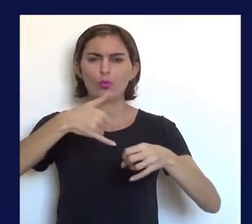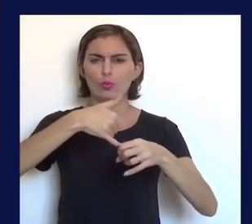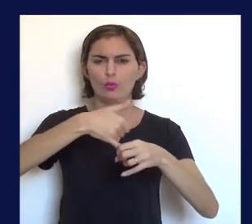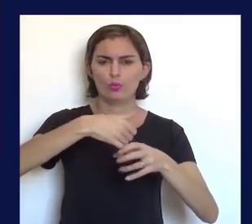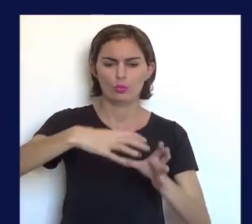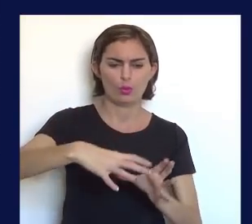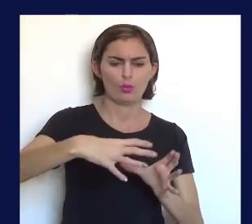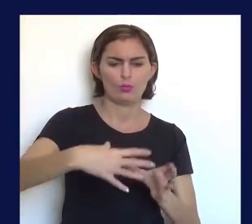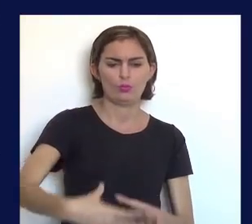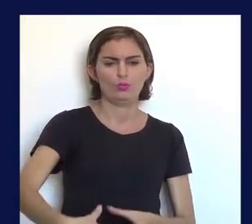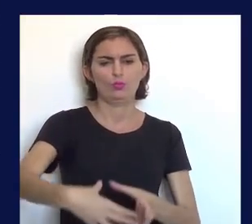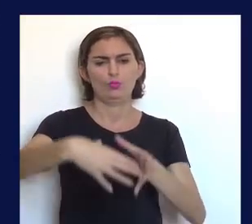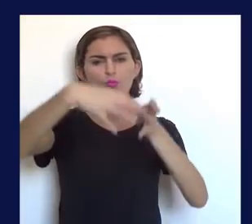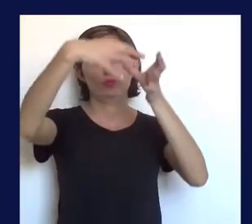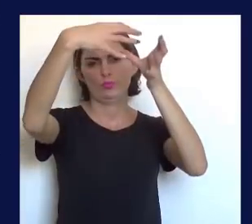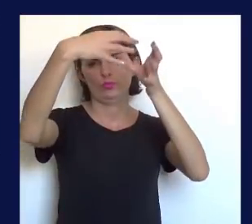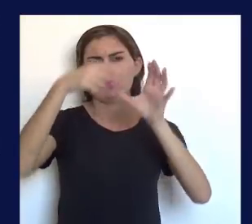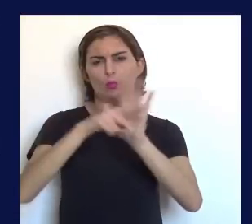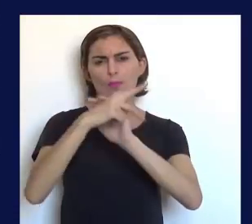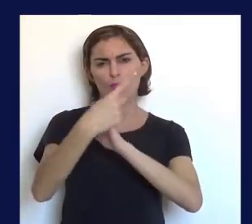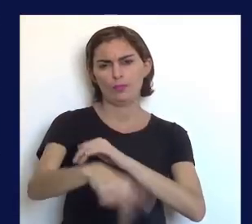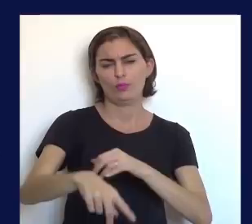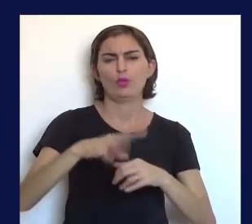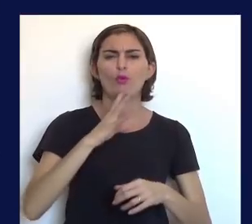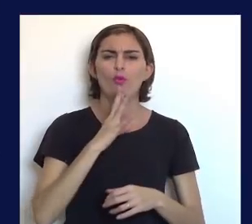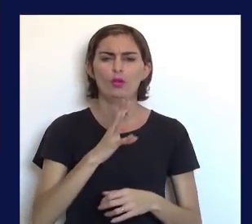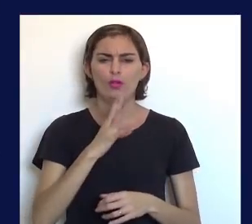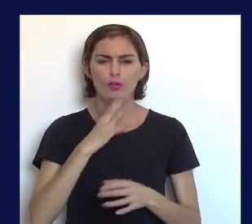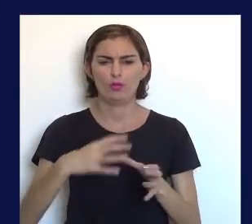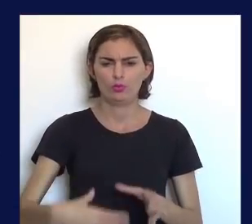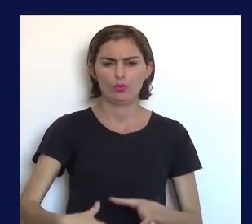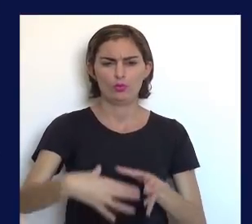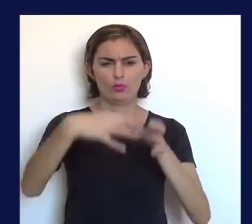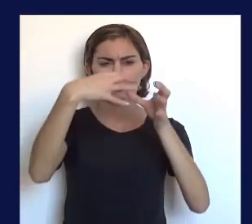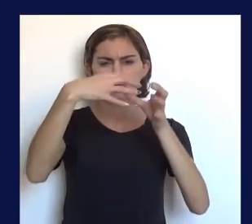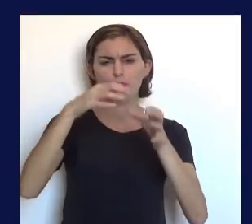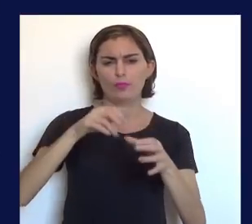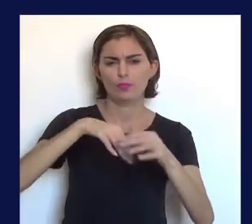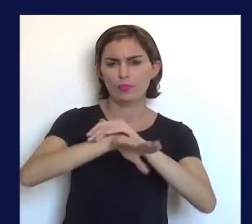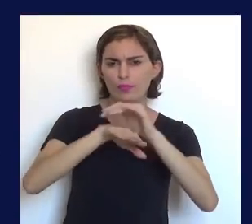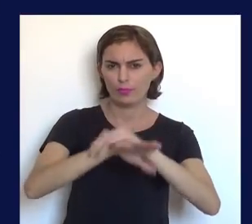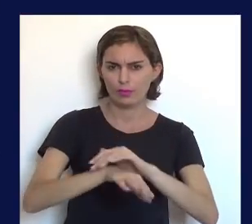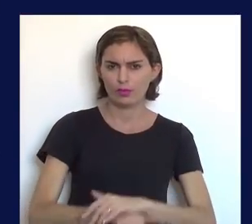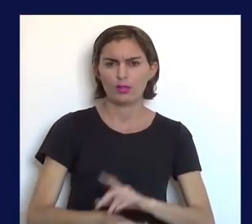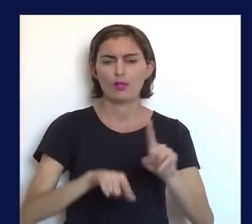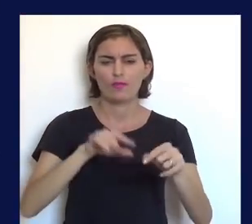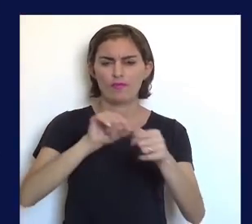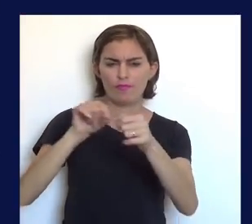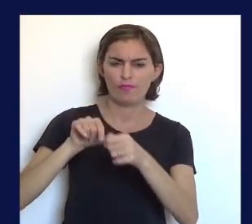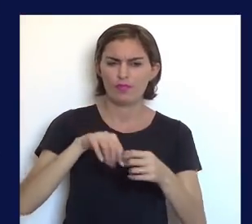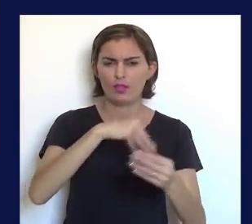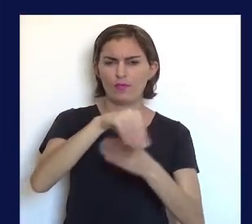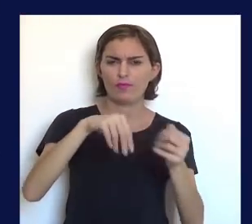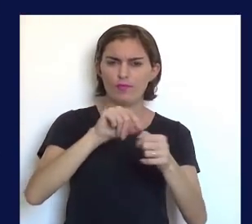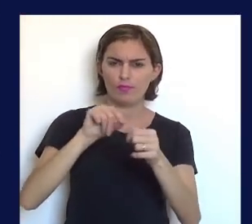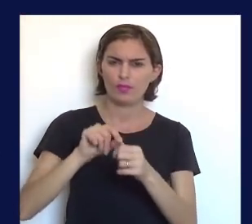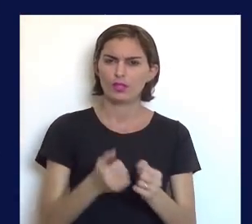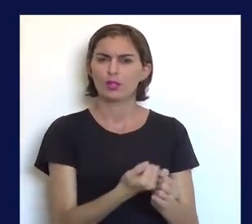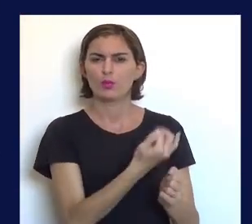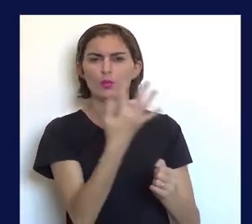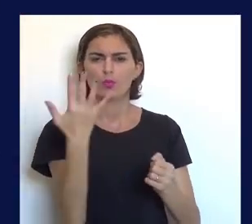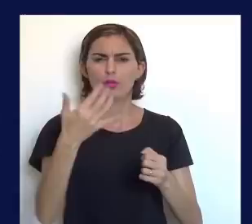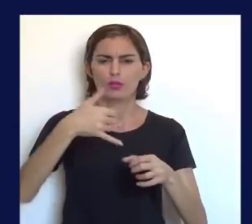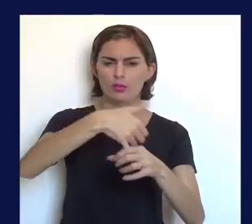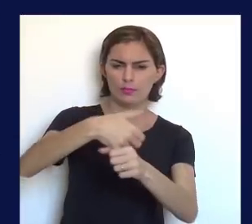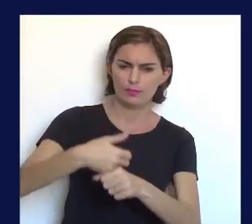vai para uma torre de destilação, ou também conhecida como torre de fracionamento, e vão produzir toda essa